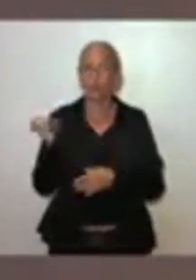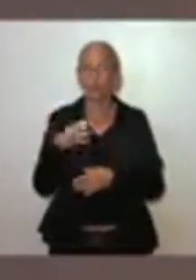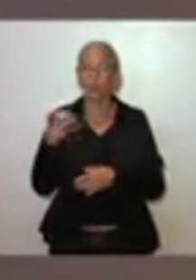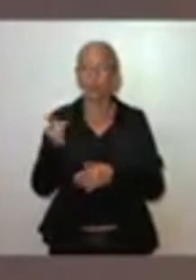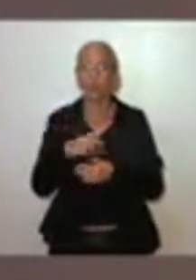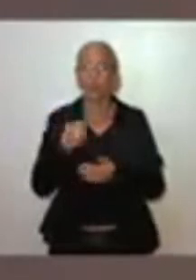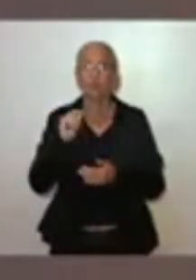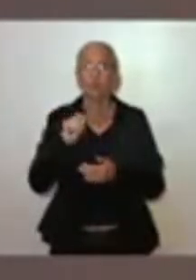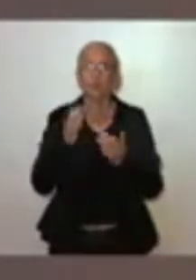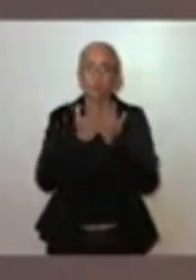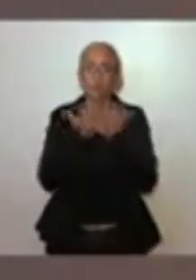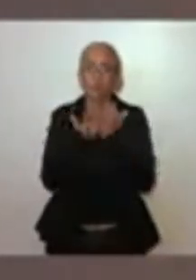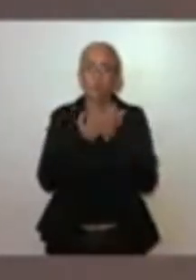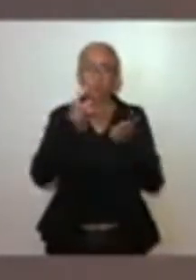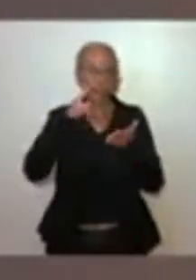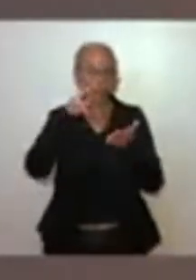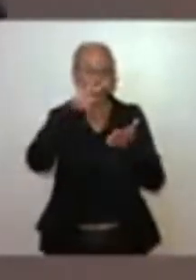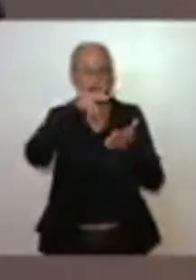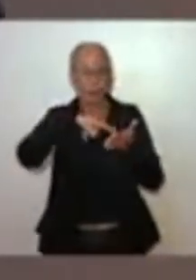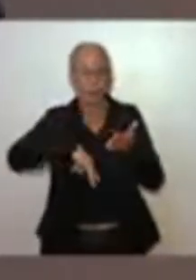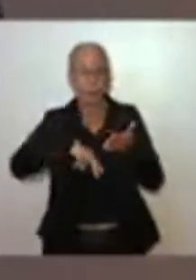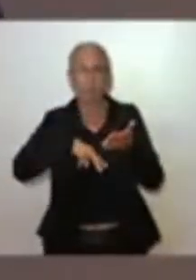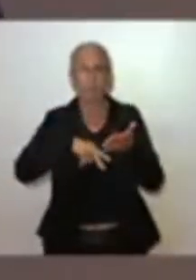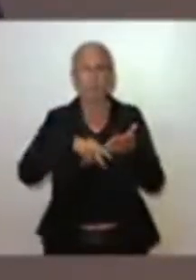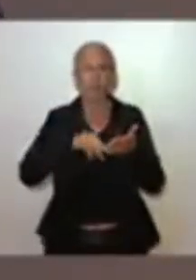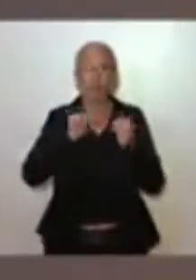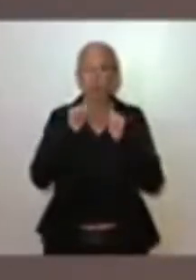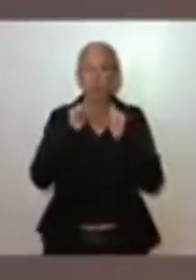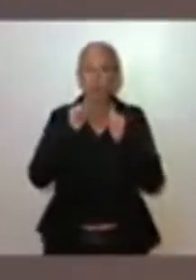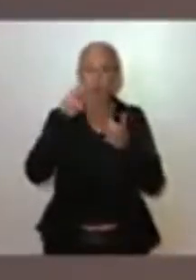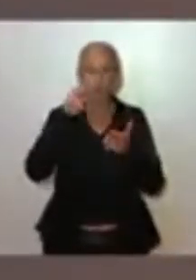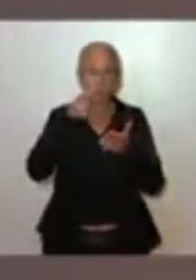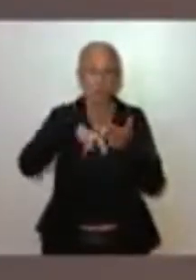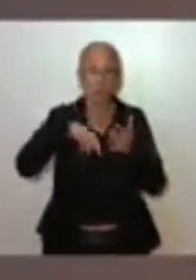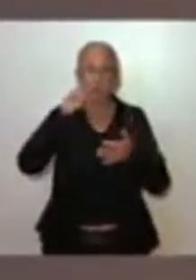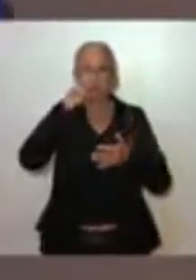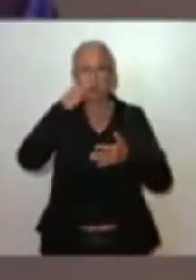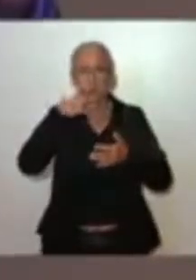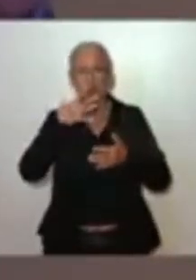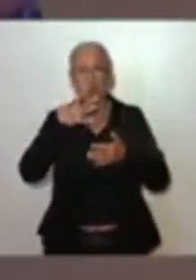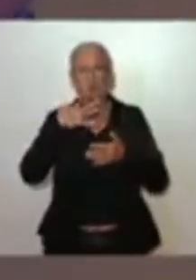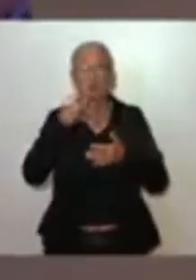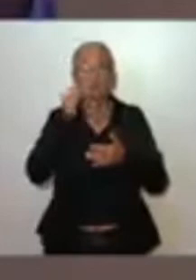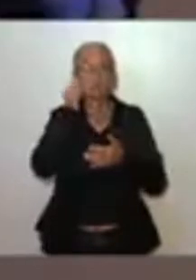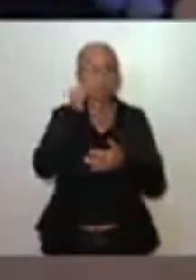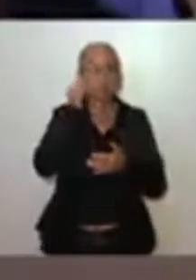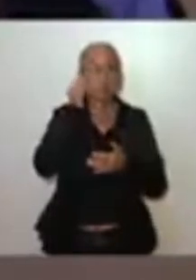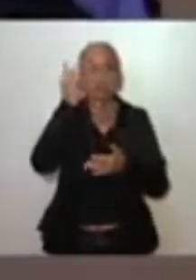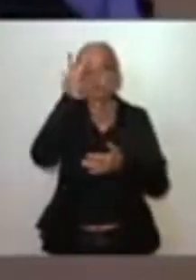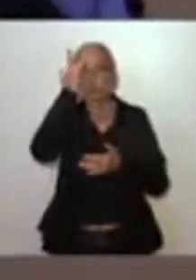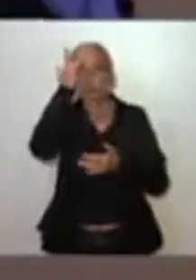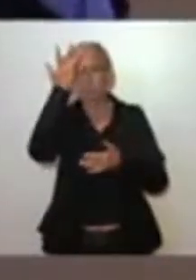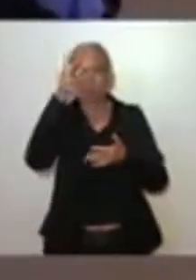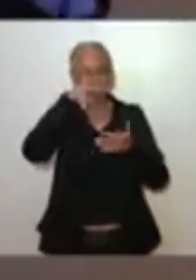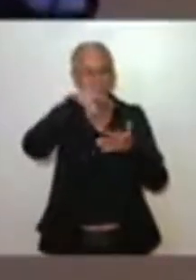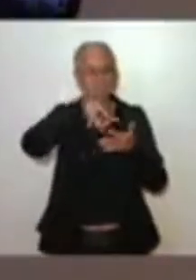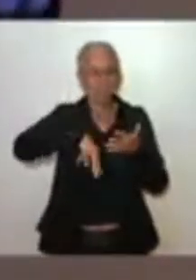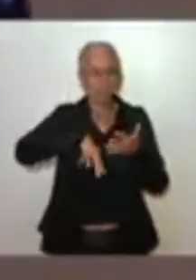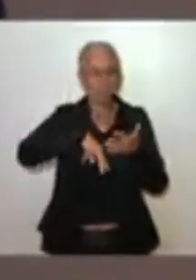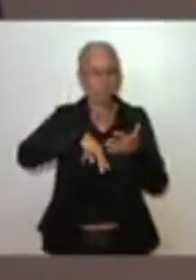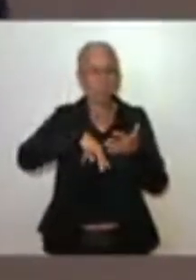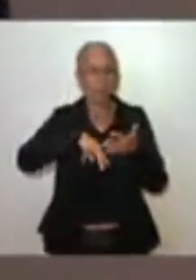chamado saplings cuja leitura Eu recomendo a todos e é um livro interessante e fácil de ler com uma visão